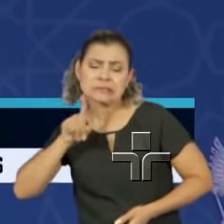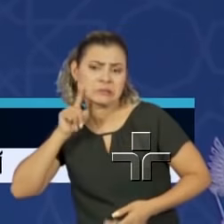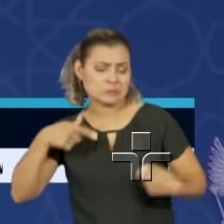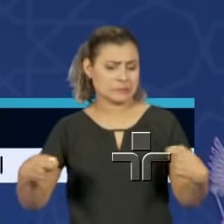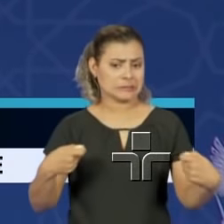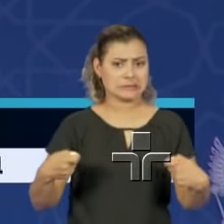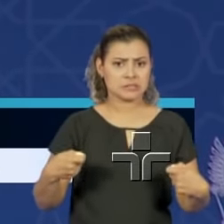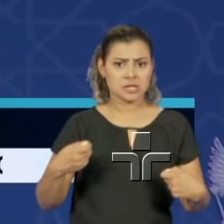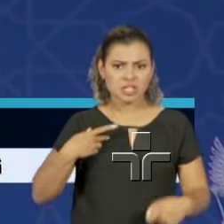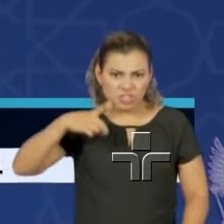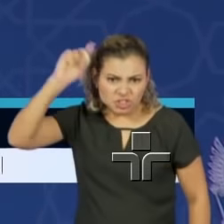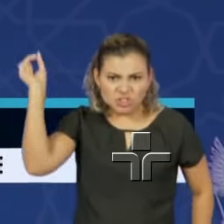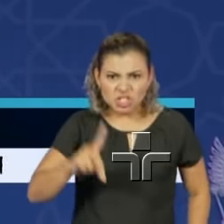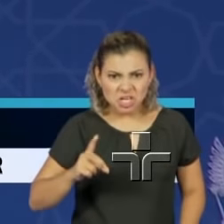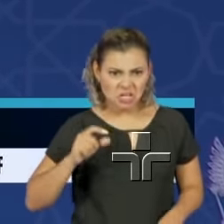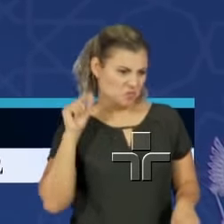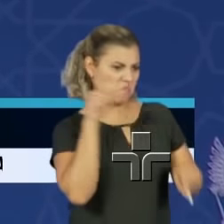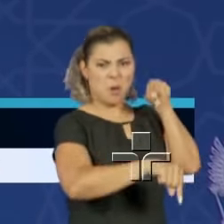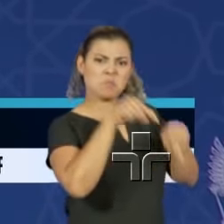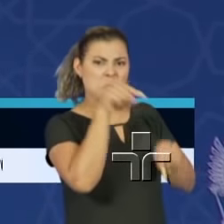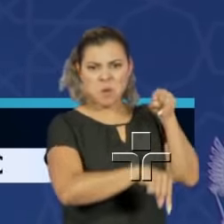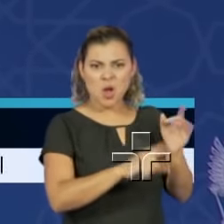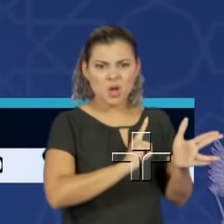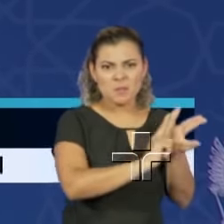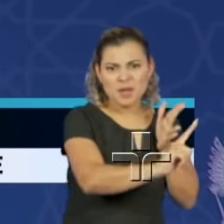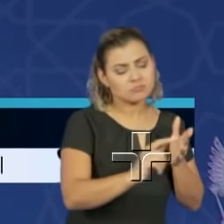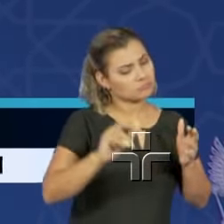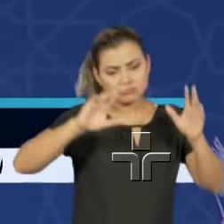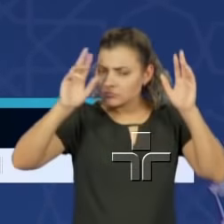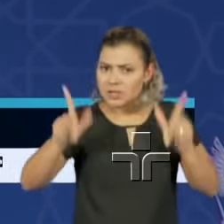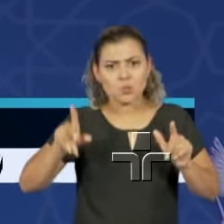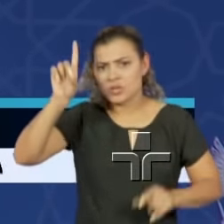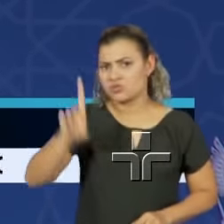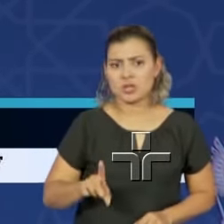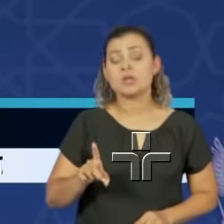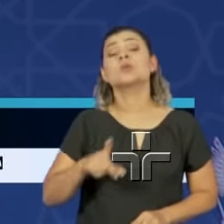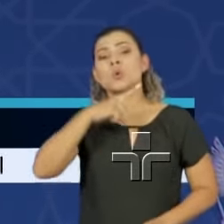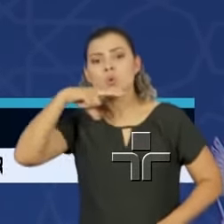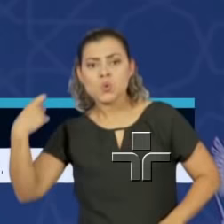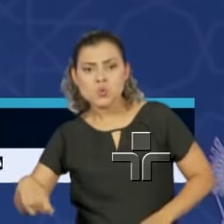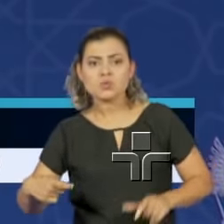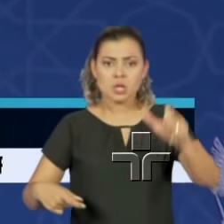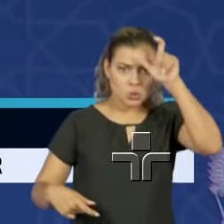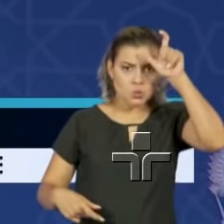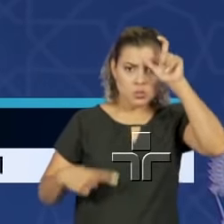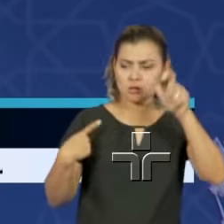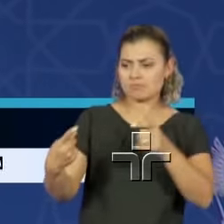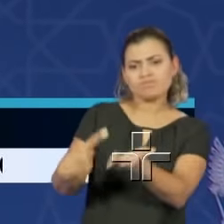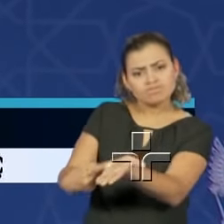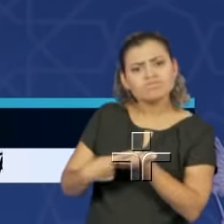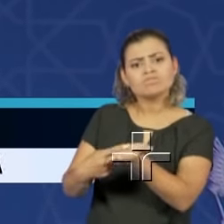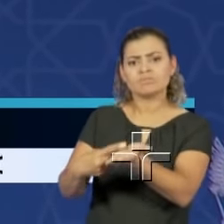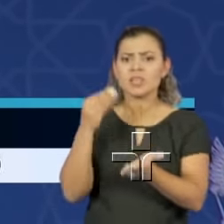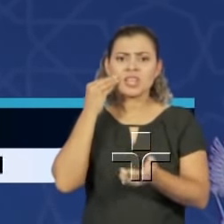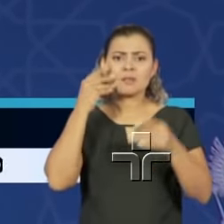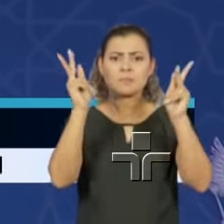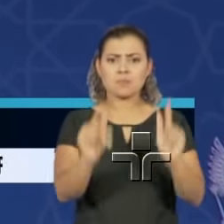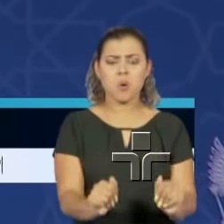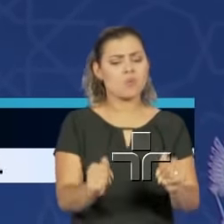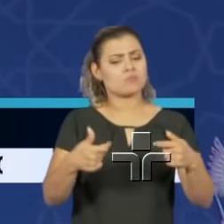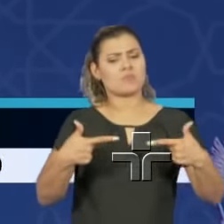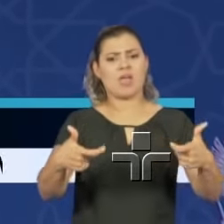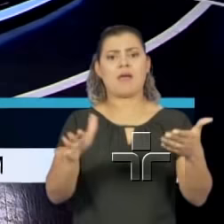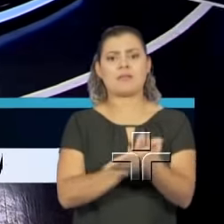que ninguém tem o direito de atear fogo ao Oriente Médio e que Rússia e Turquia vão trabalhar para que a região não se afogue em sangue